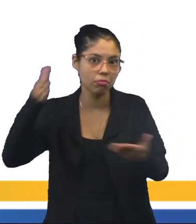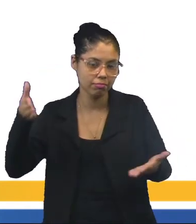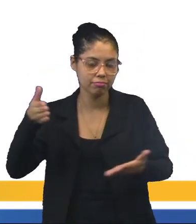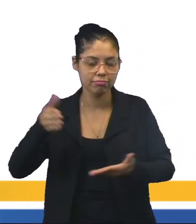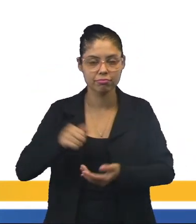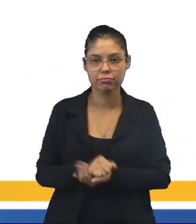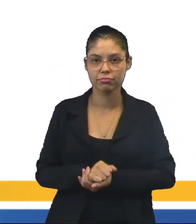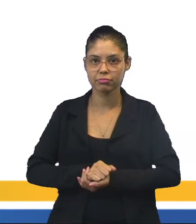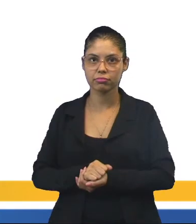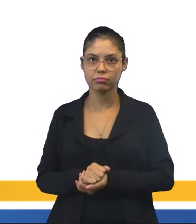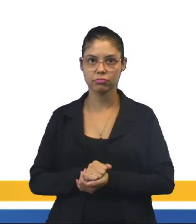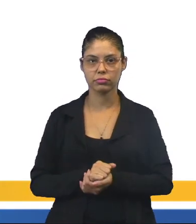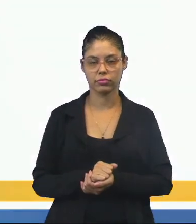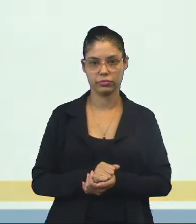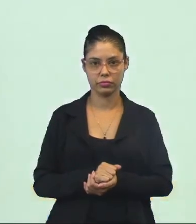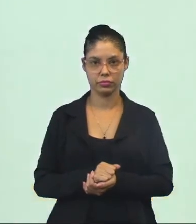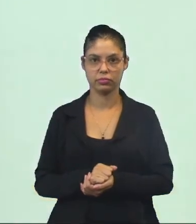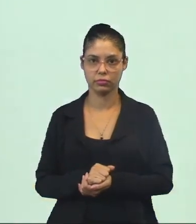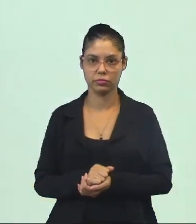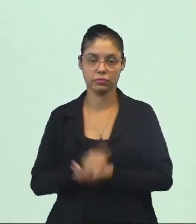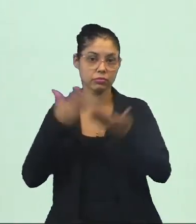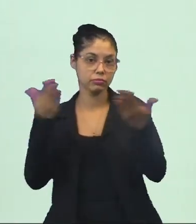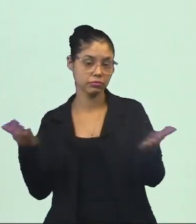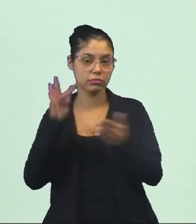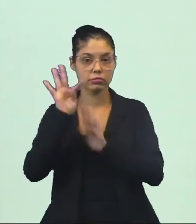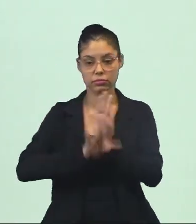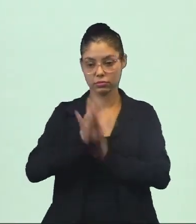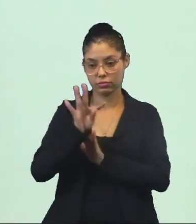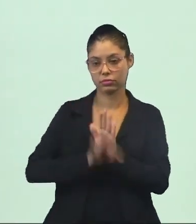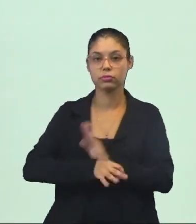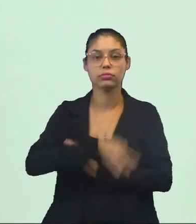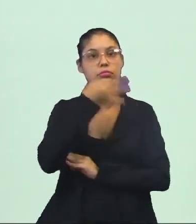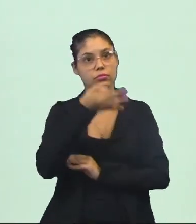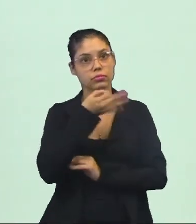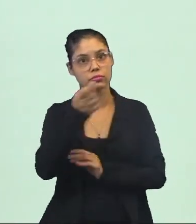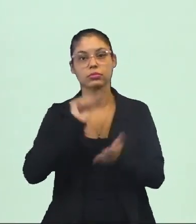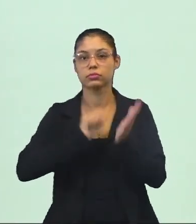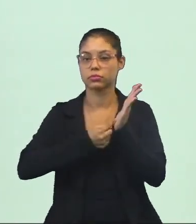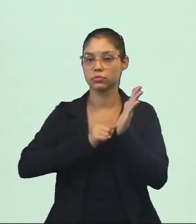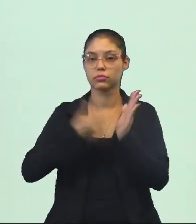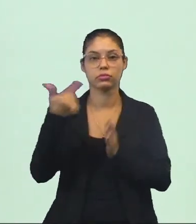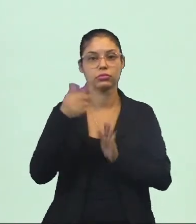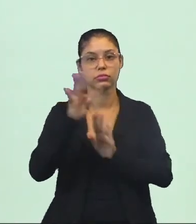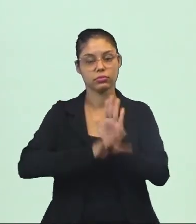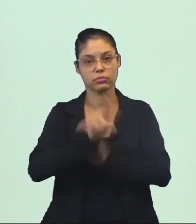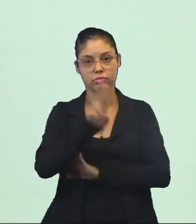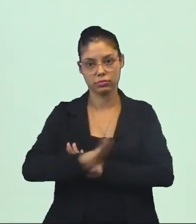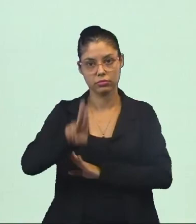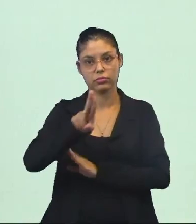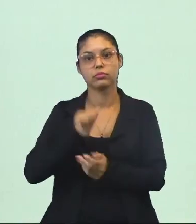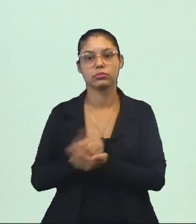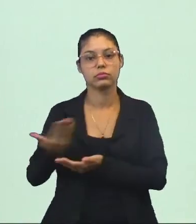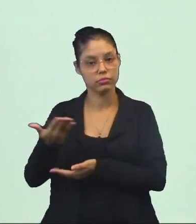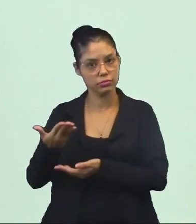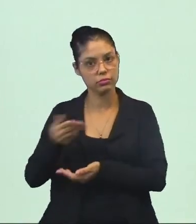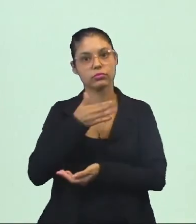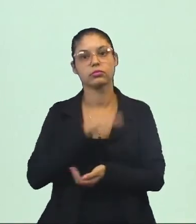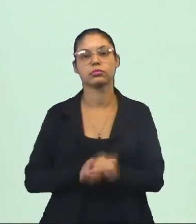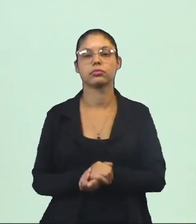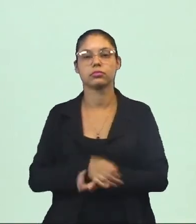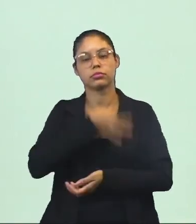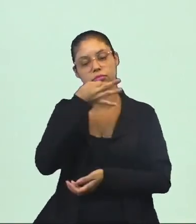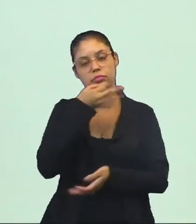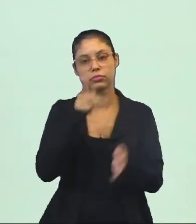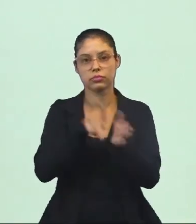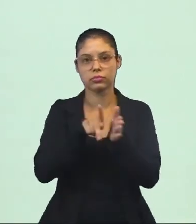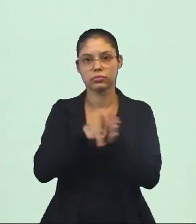proibido ainda mais atrativo. Então, aí temos os argumentos que a autora do segundo texto utilizou para embasar e fortalecer a sua